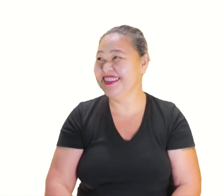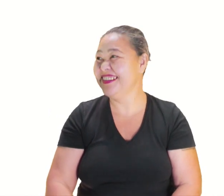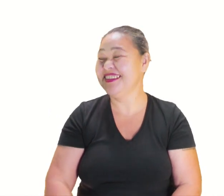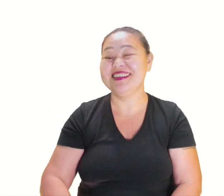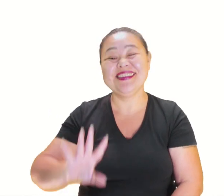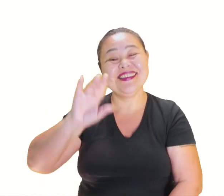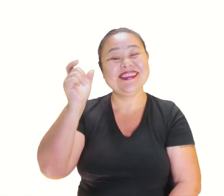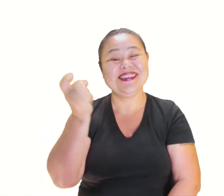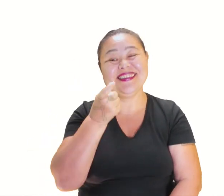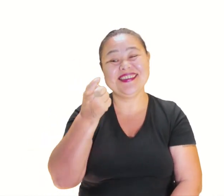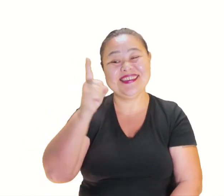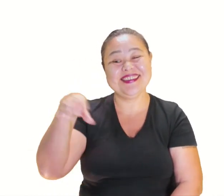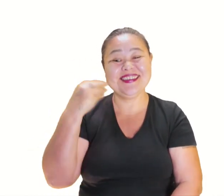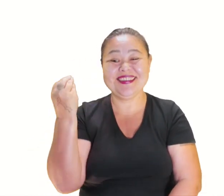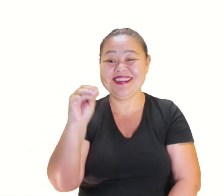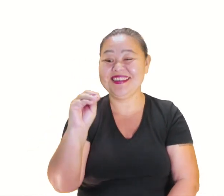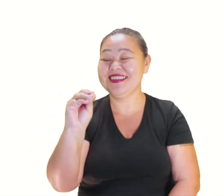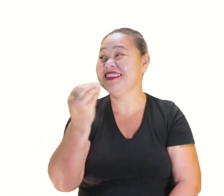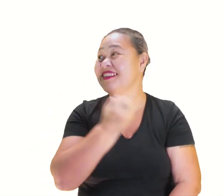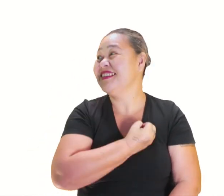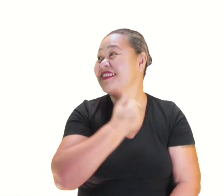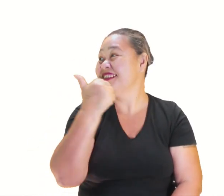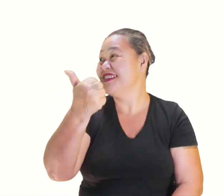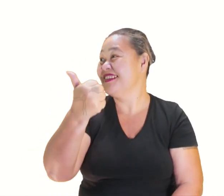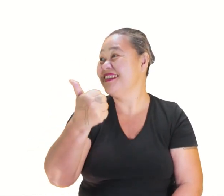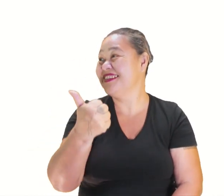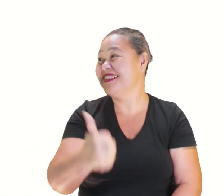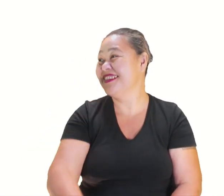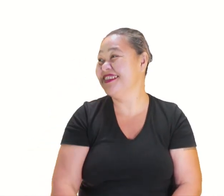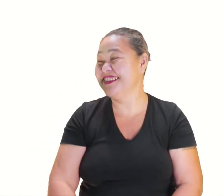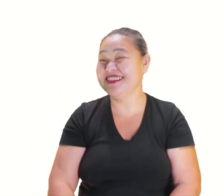No lugar do x, a gente vai colocar quem? 1.